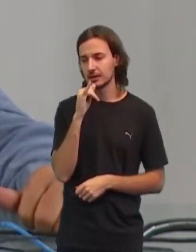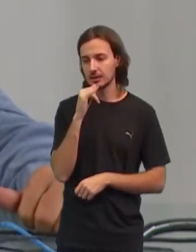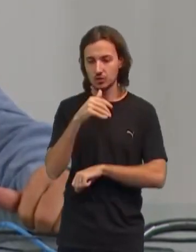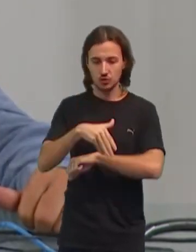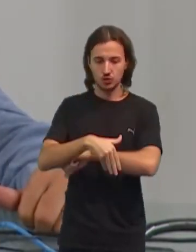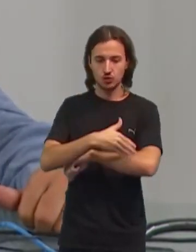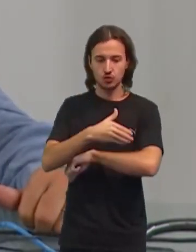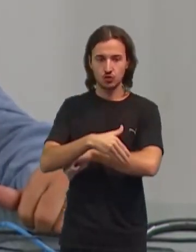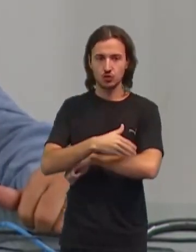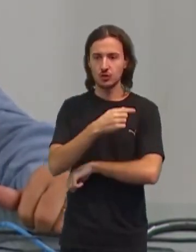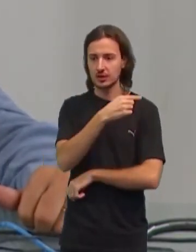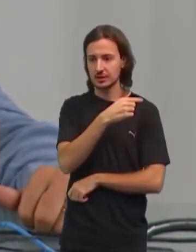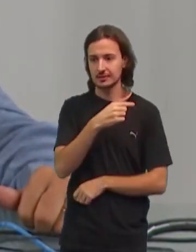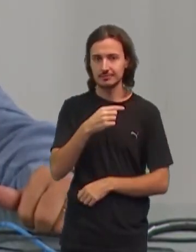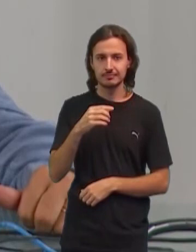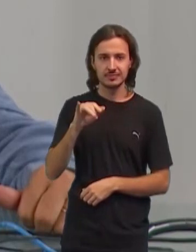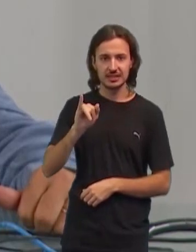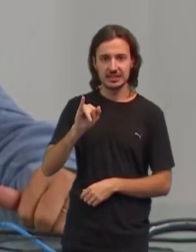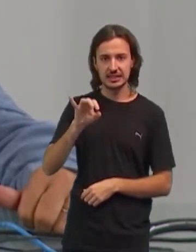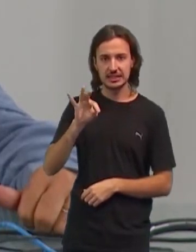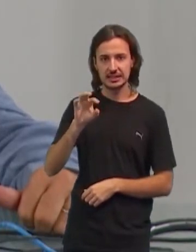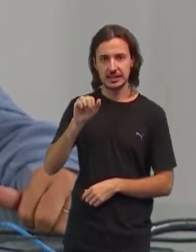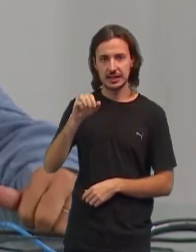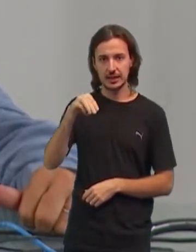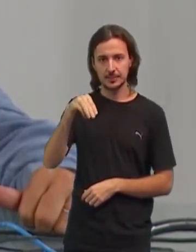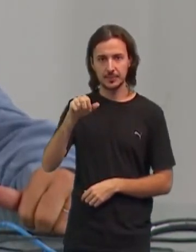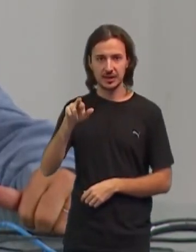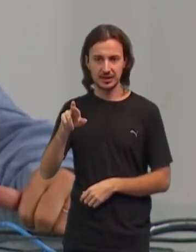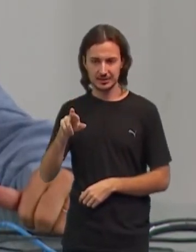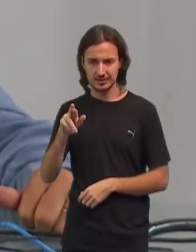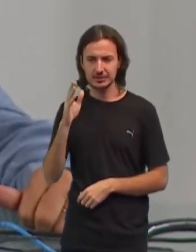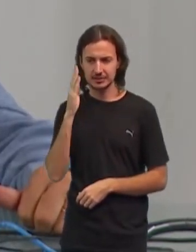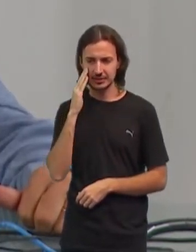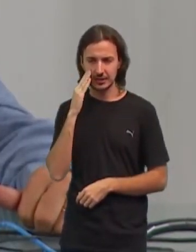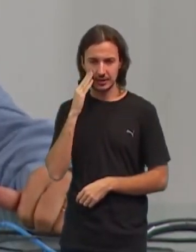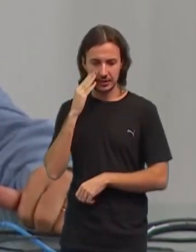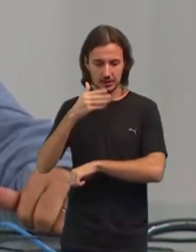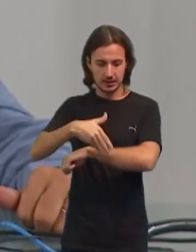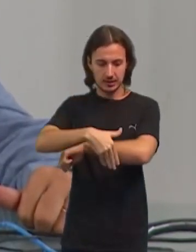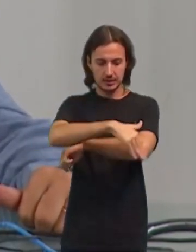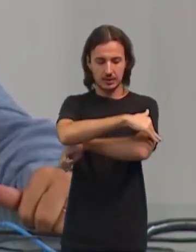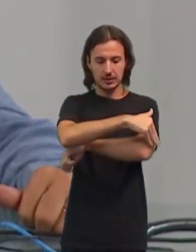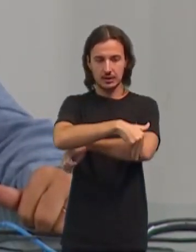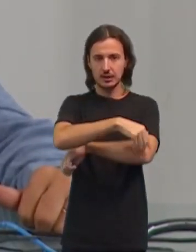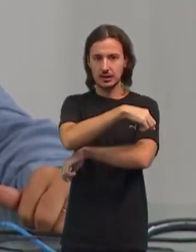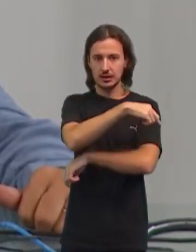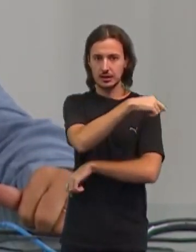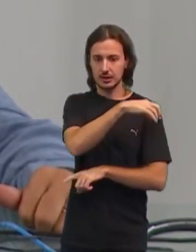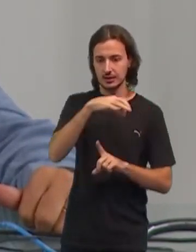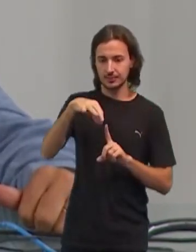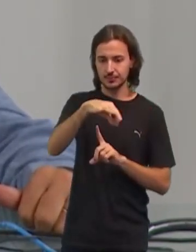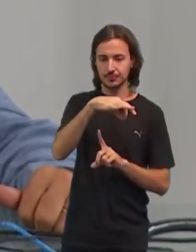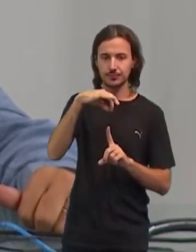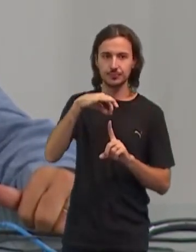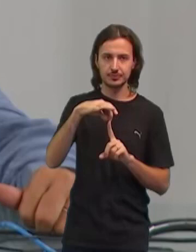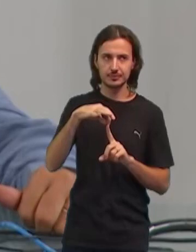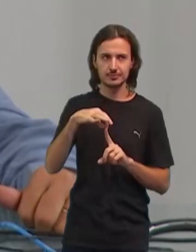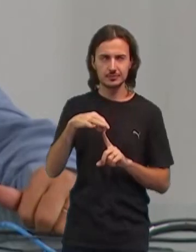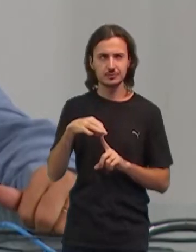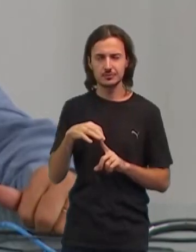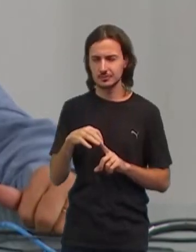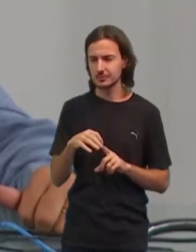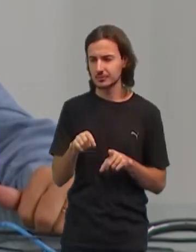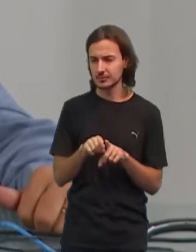hoje é a Presidente Itamar Franco, na esquina ali com o Espírito Santo, também um outro lote em frente Batista, Espírito